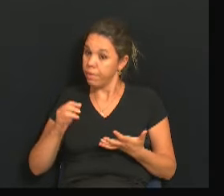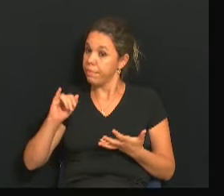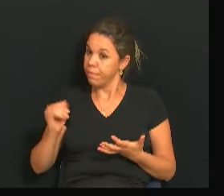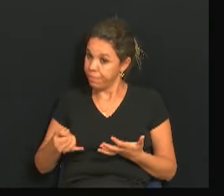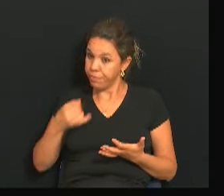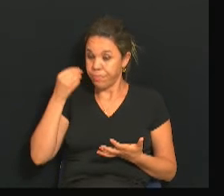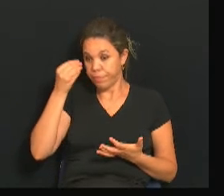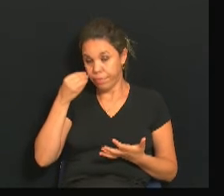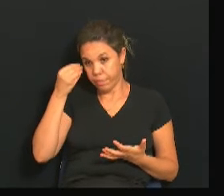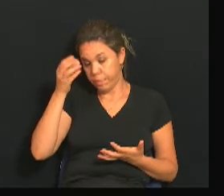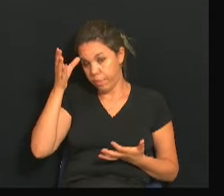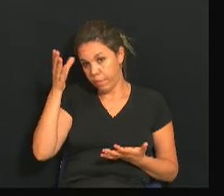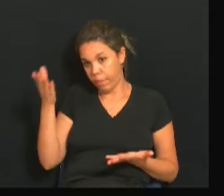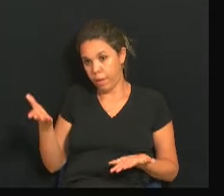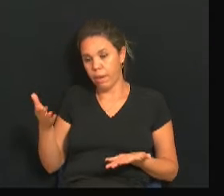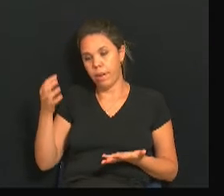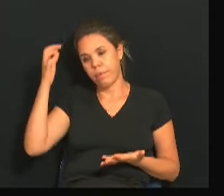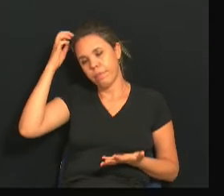conhecimento desse corpo, né?